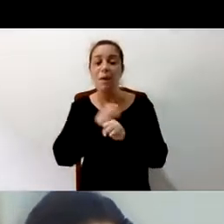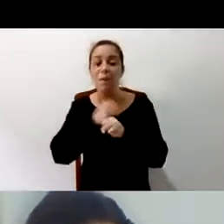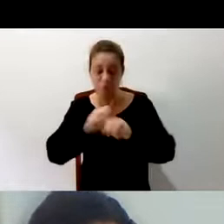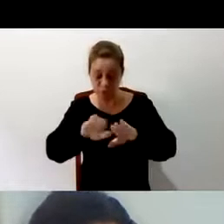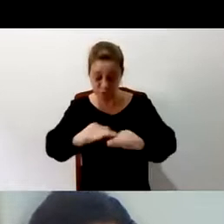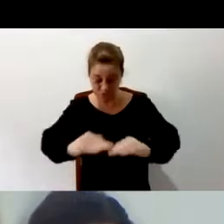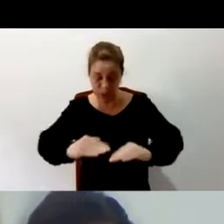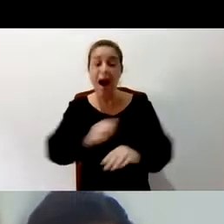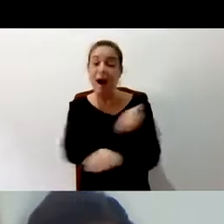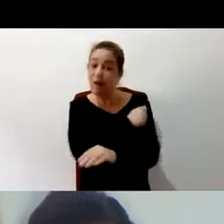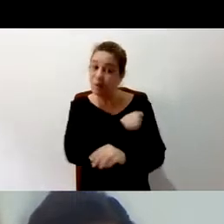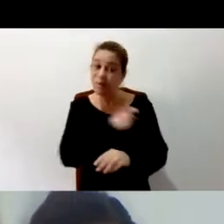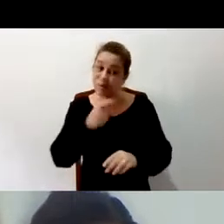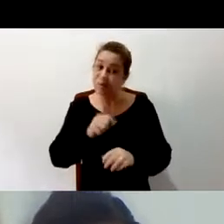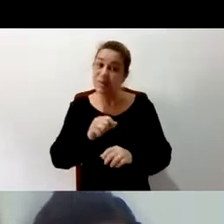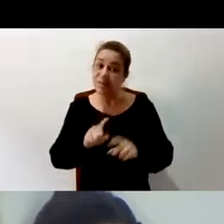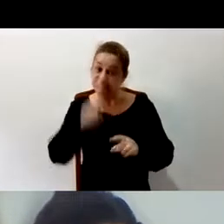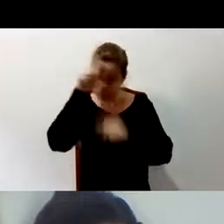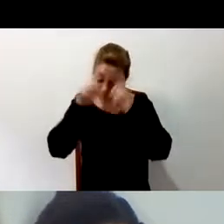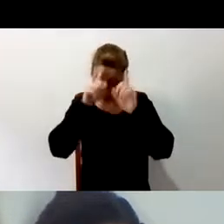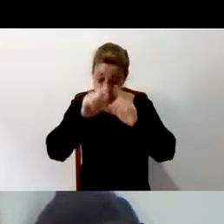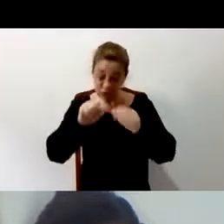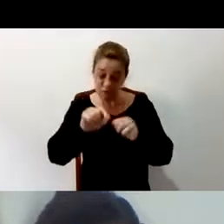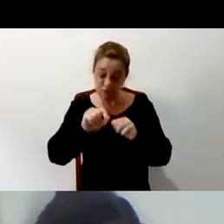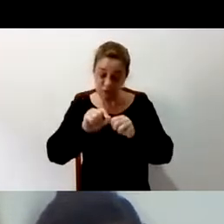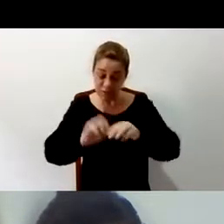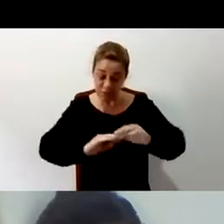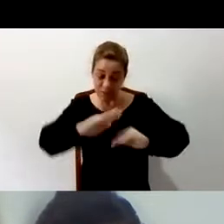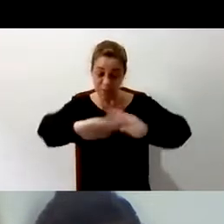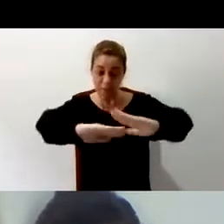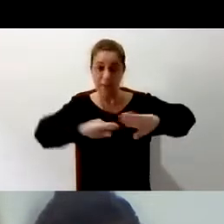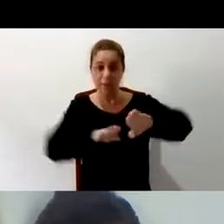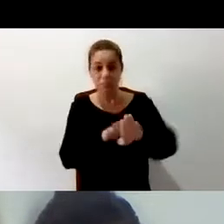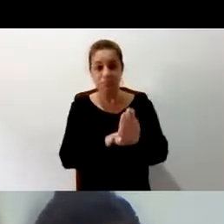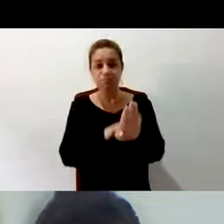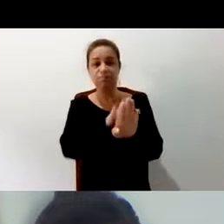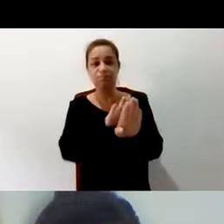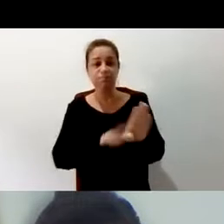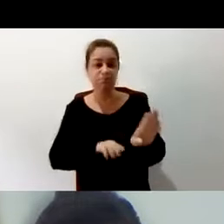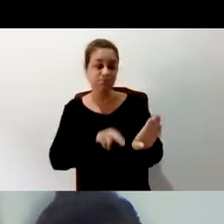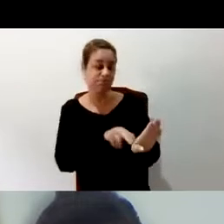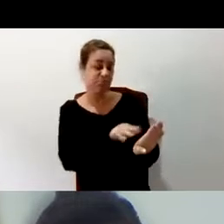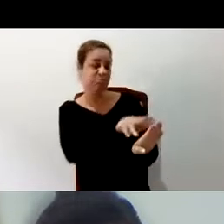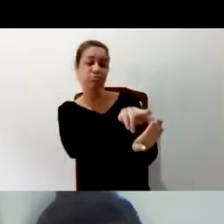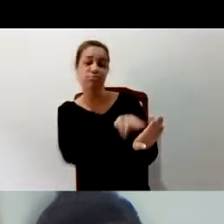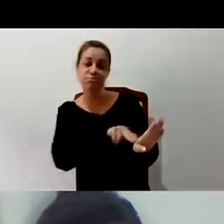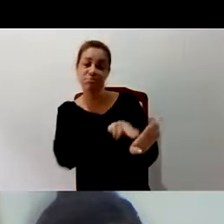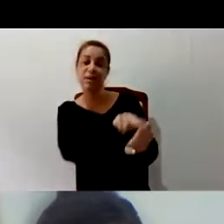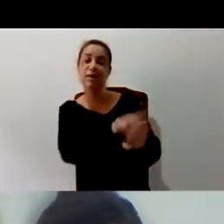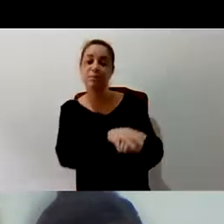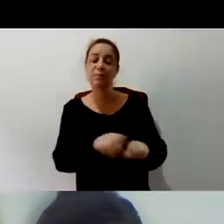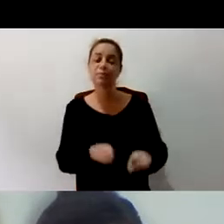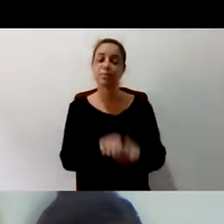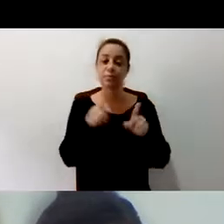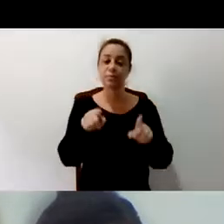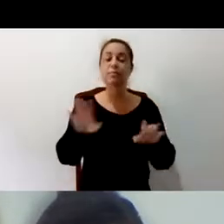da biblioteca, né, que foi comprado, era todo para pessoas, né, não tinha a parte mais baixa